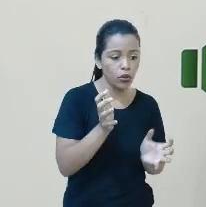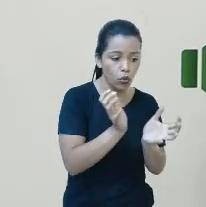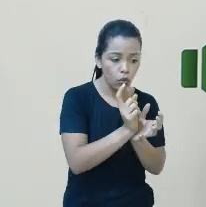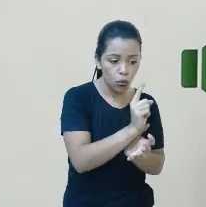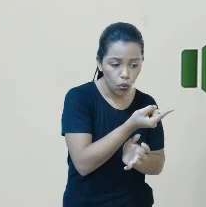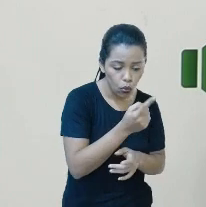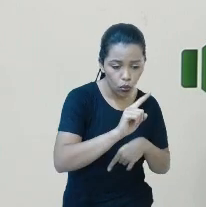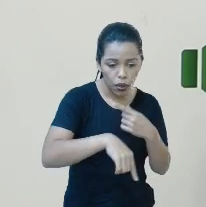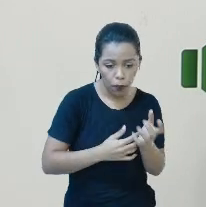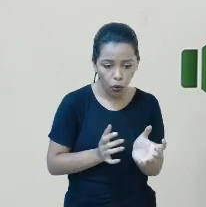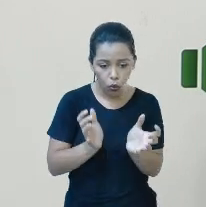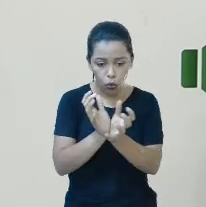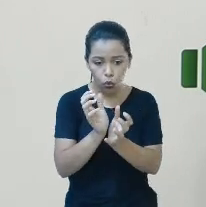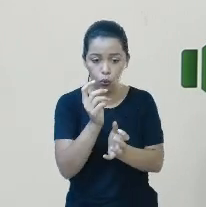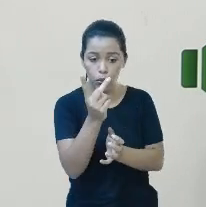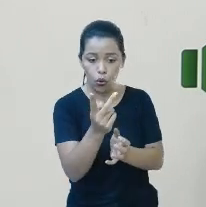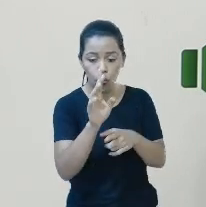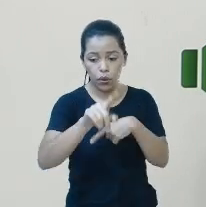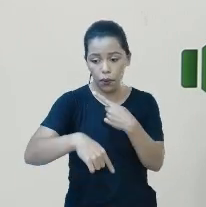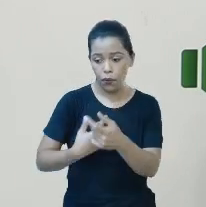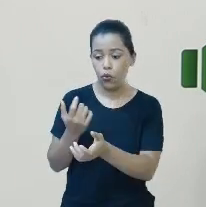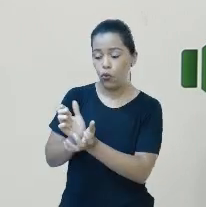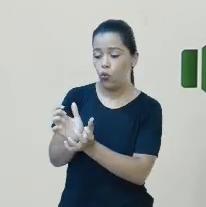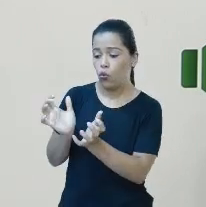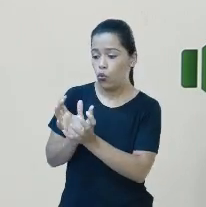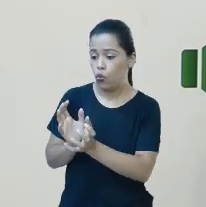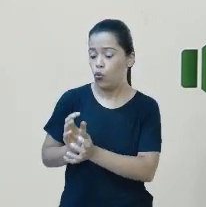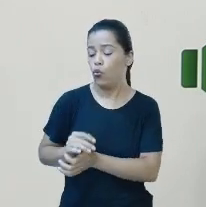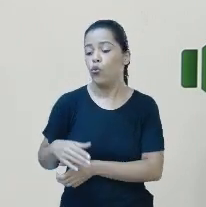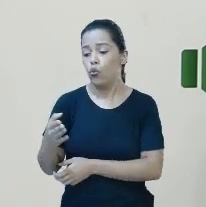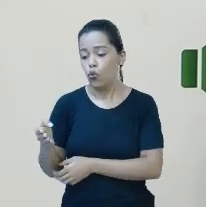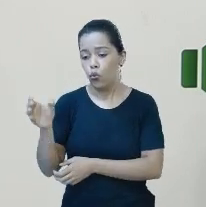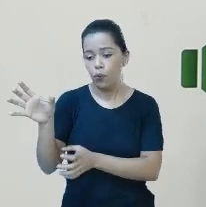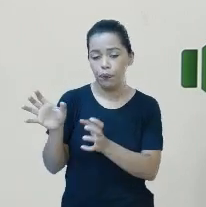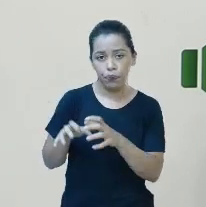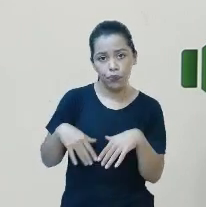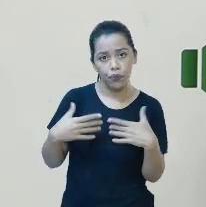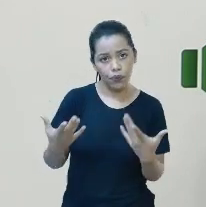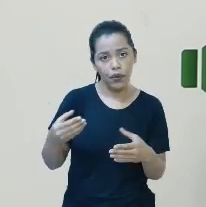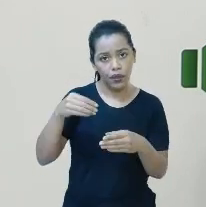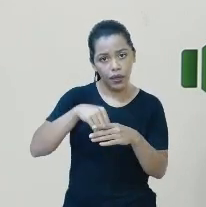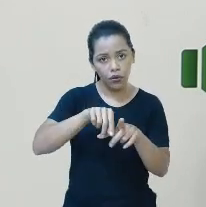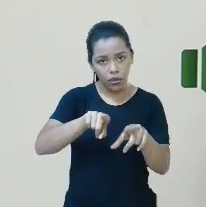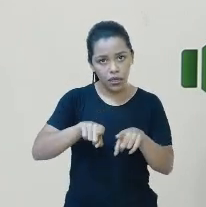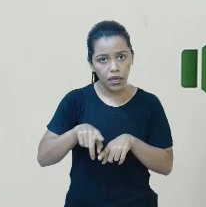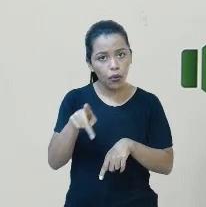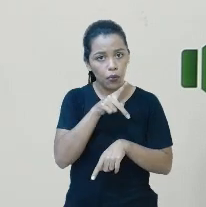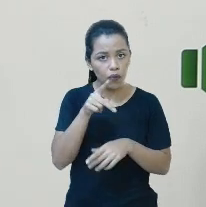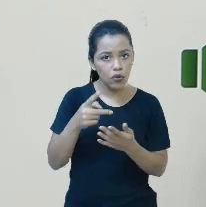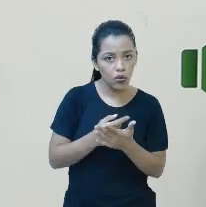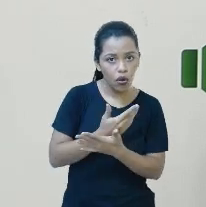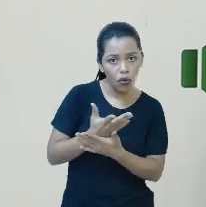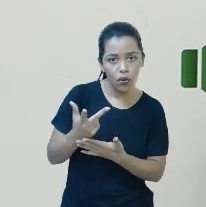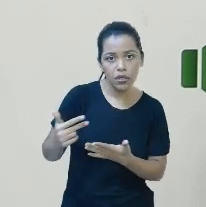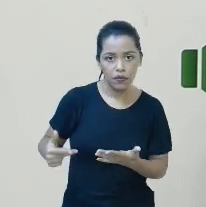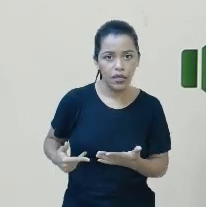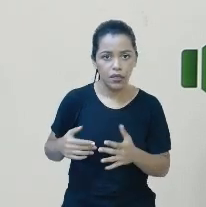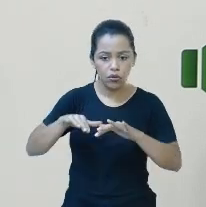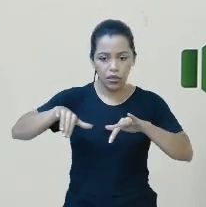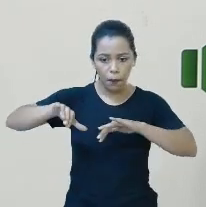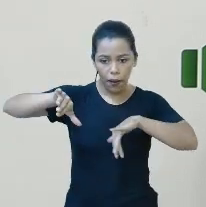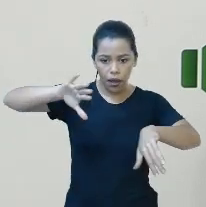A, depois tira do grupo B. Então, no que ele dividiu por grupos, ele conseguiu ali dar uma